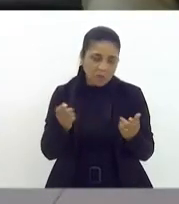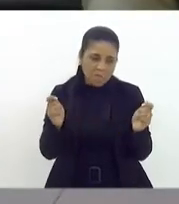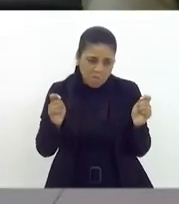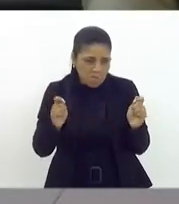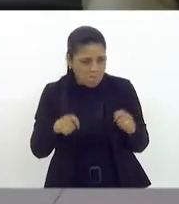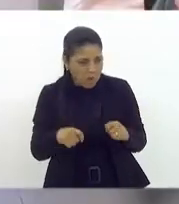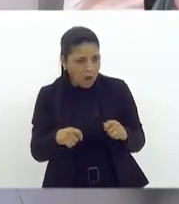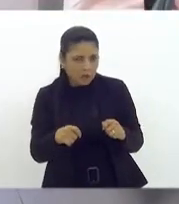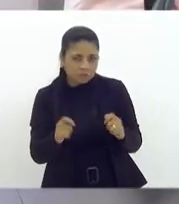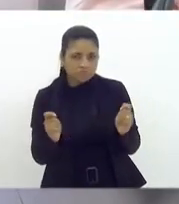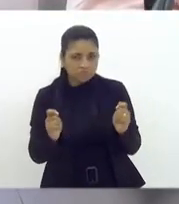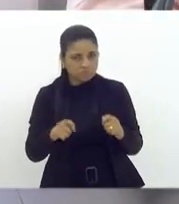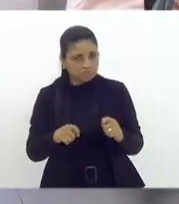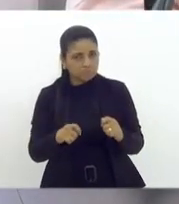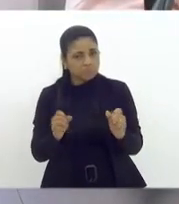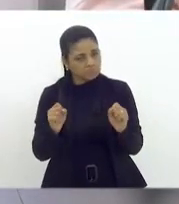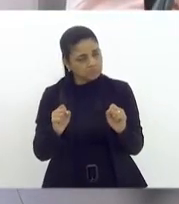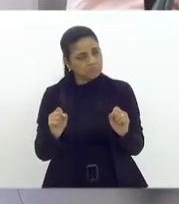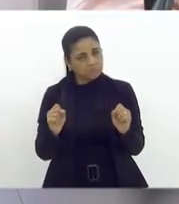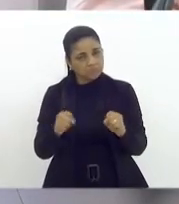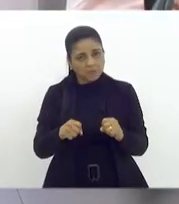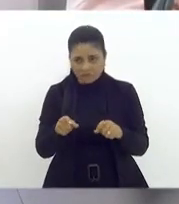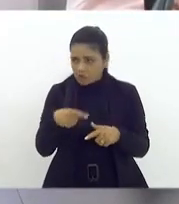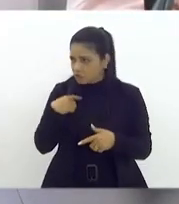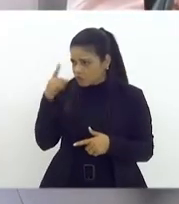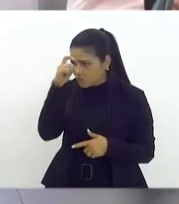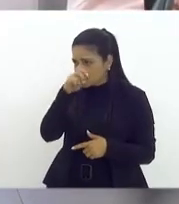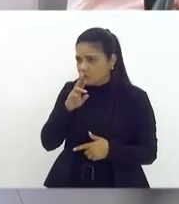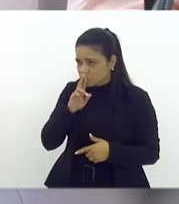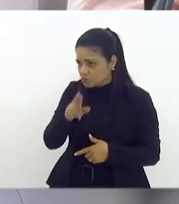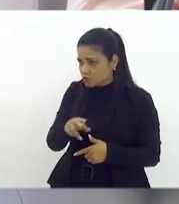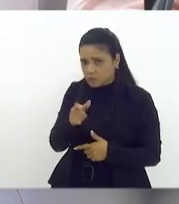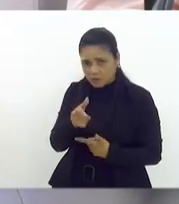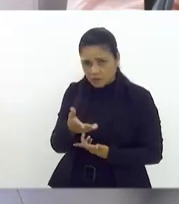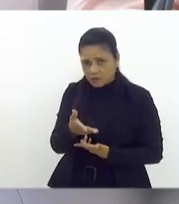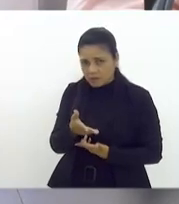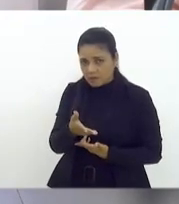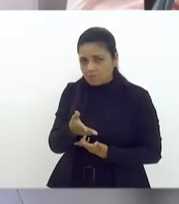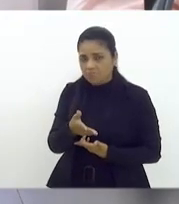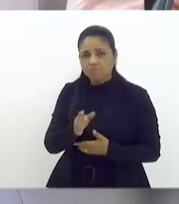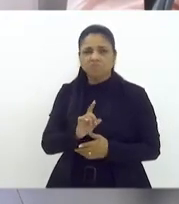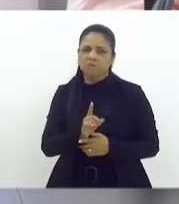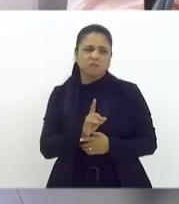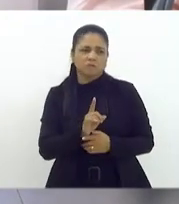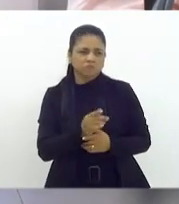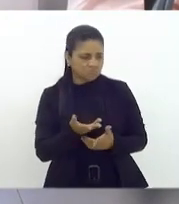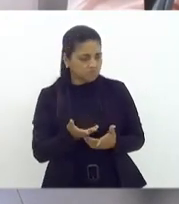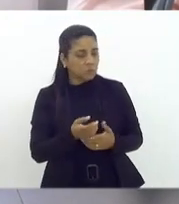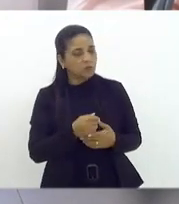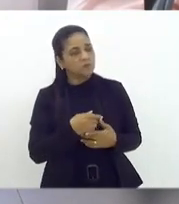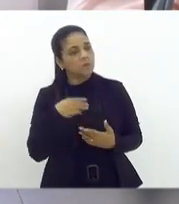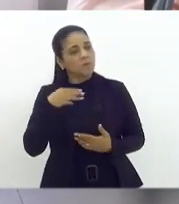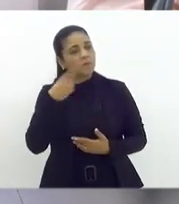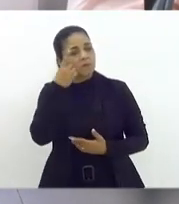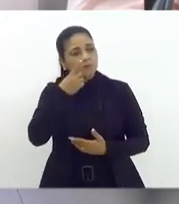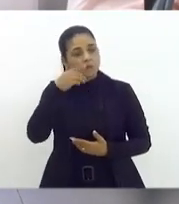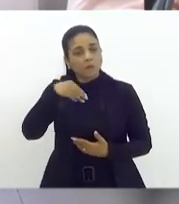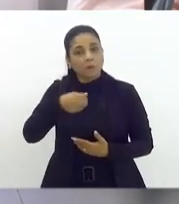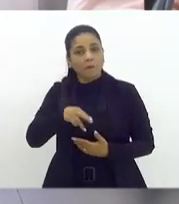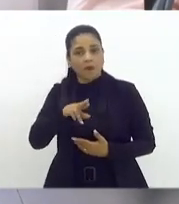ser assim pode ser fica muito difícil para a senhora não então por favor Deputado